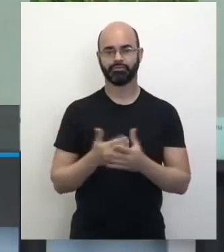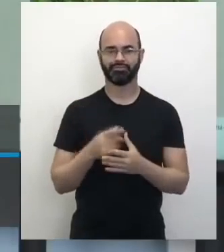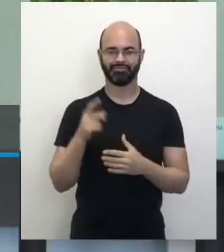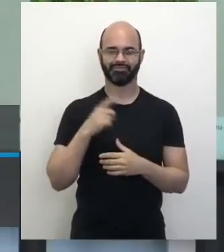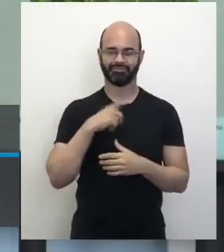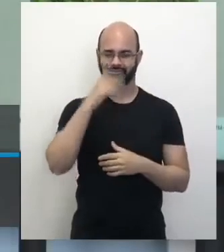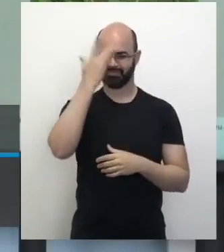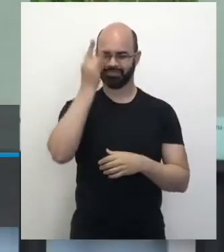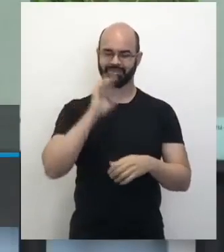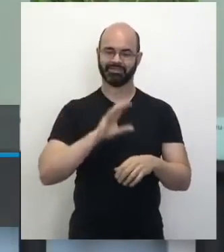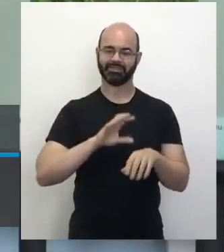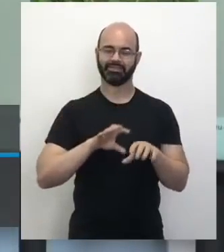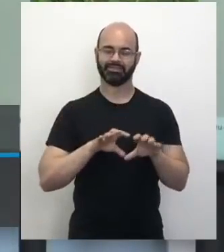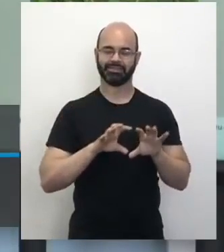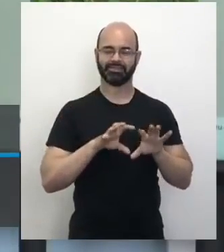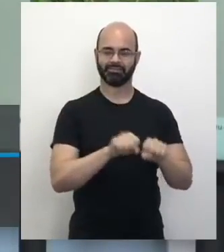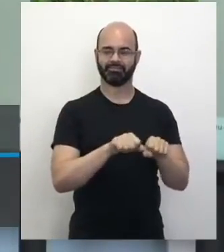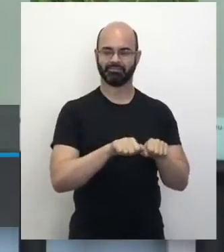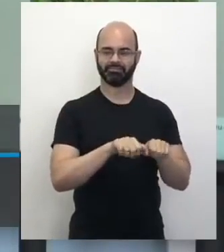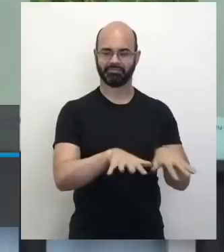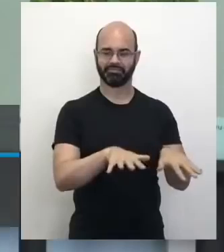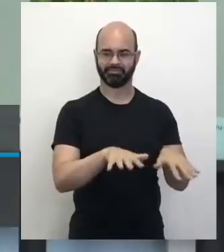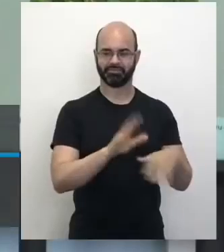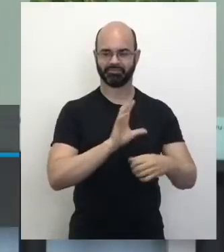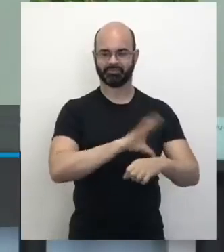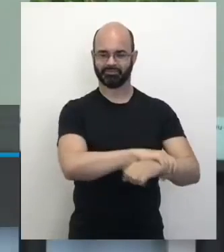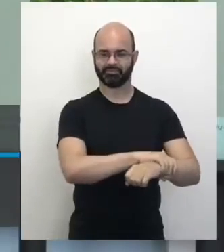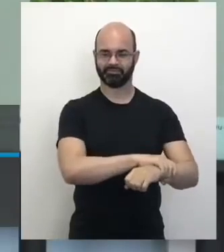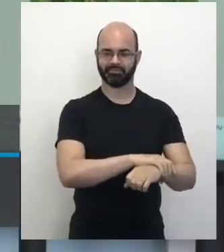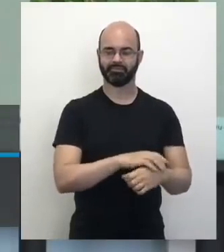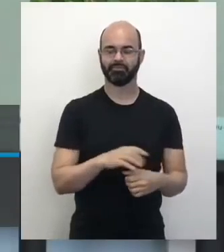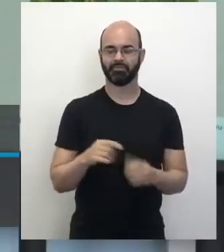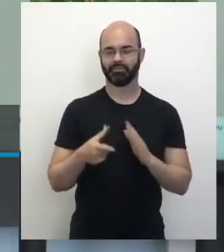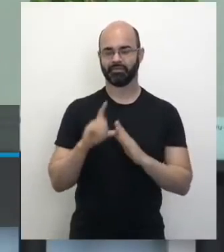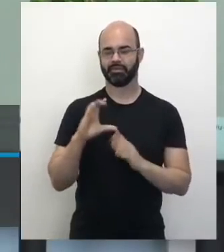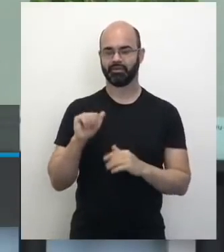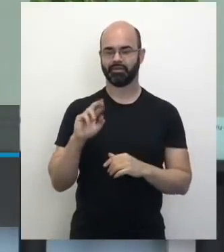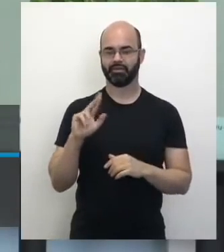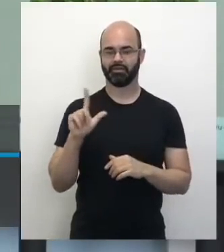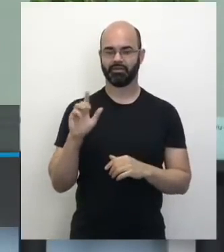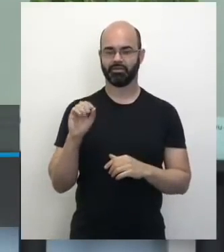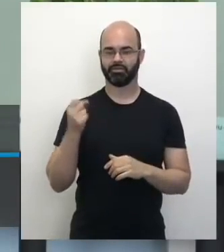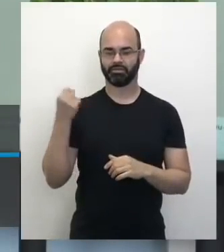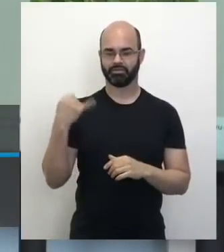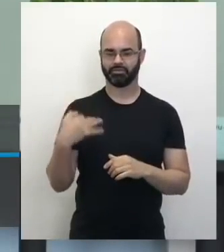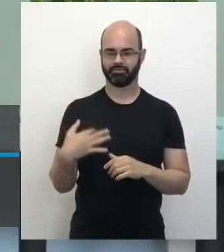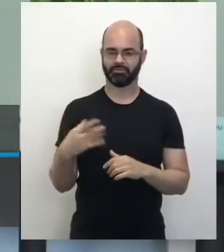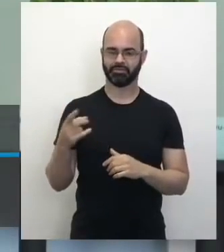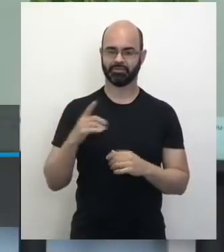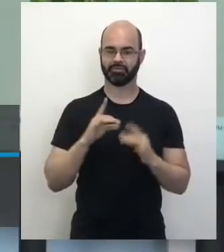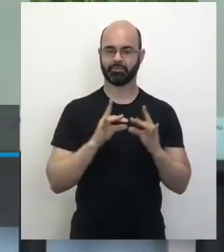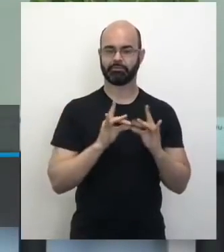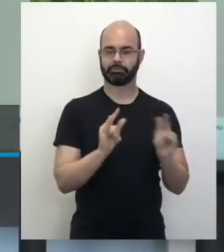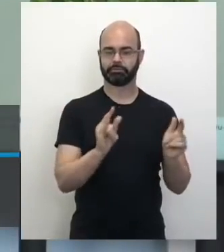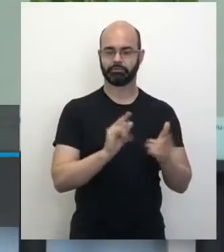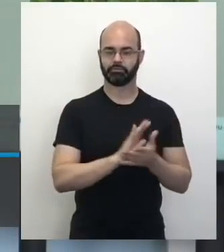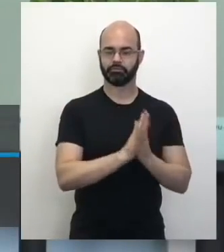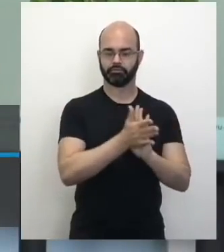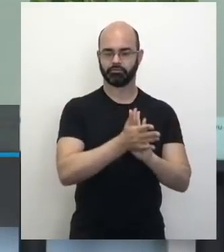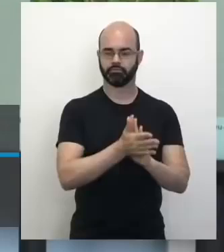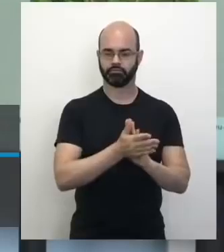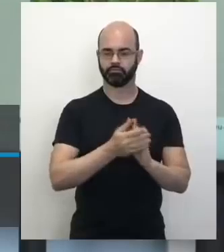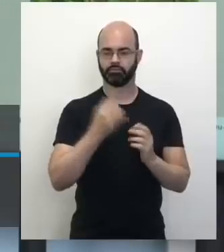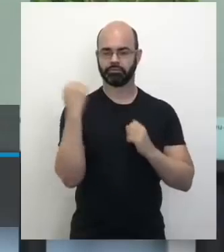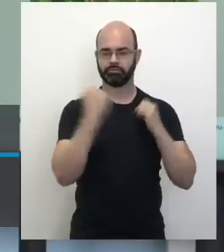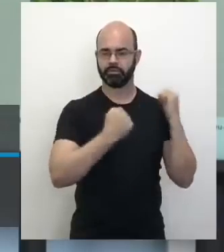de colonização, né, eles foram, né, como disse o Carlos, né, essa dizimação, né, esse